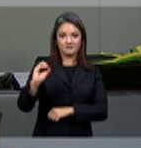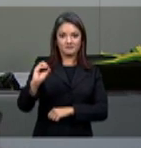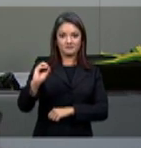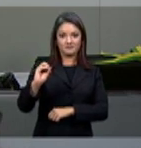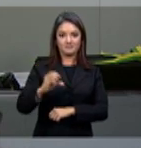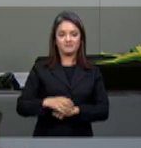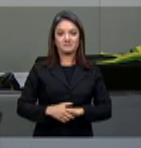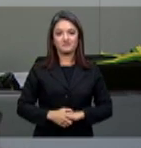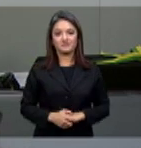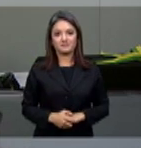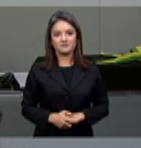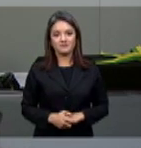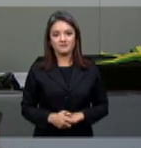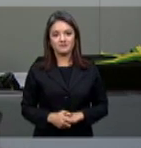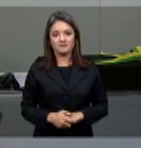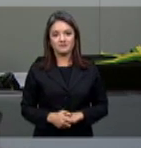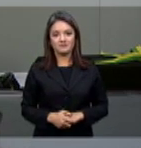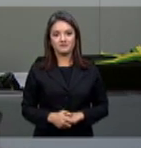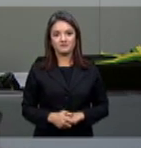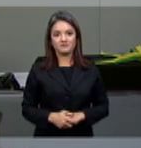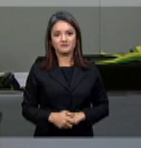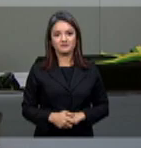e quando